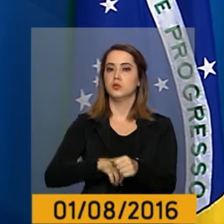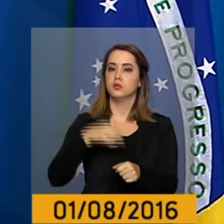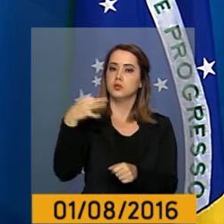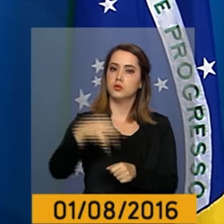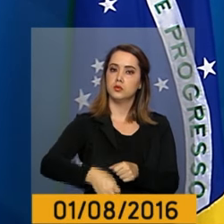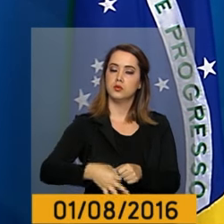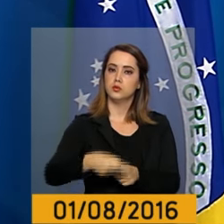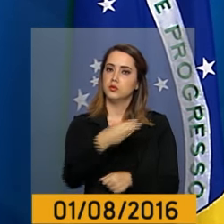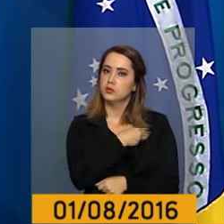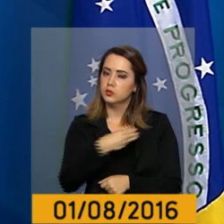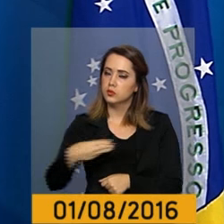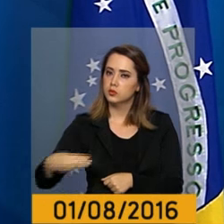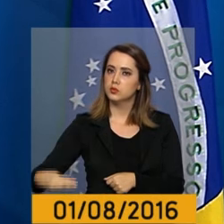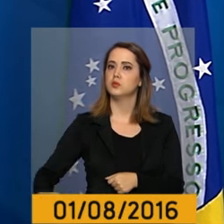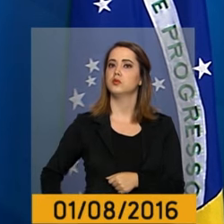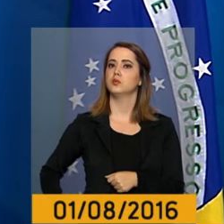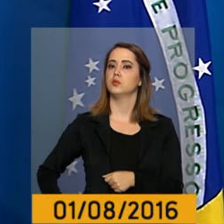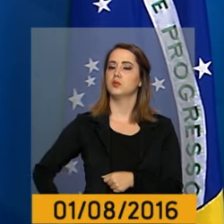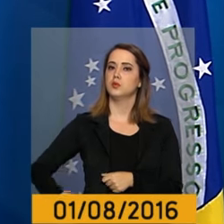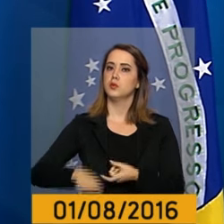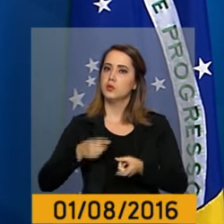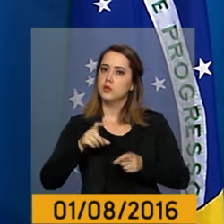Agricultura, que ele, com a sua